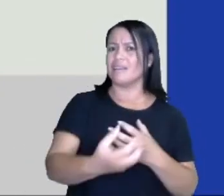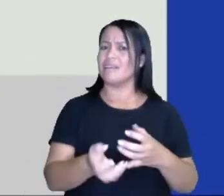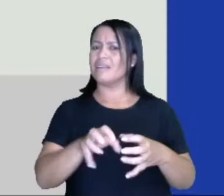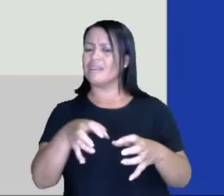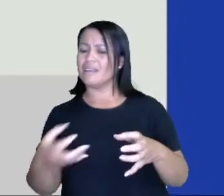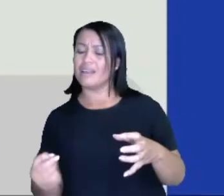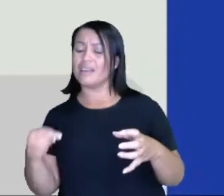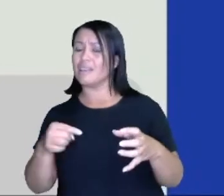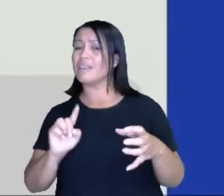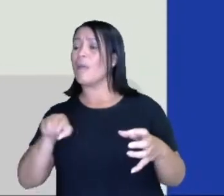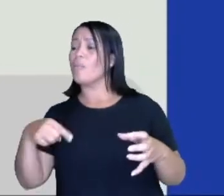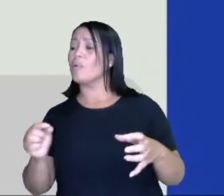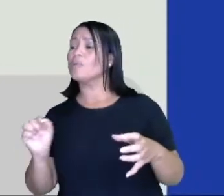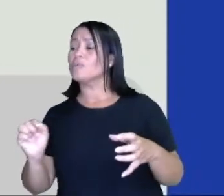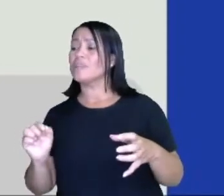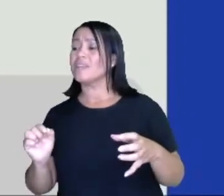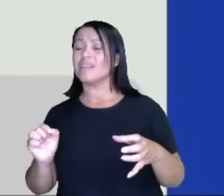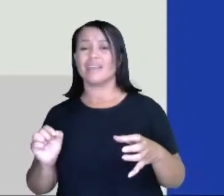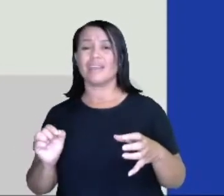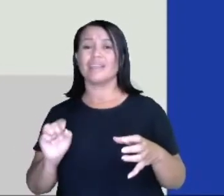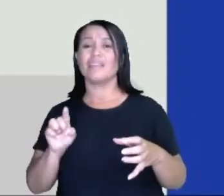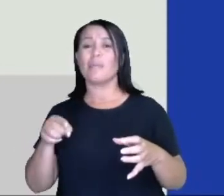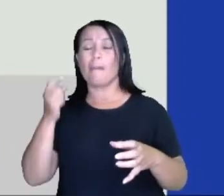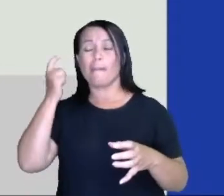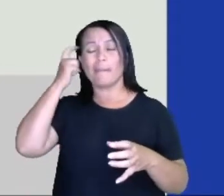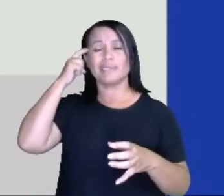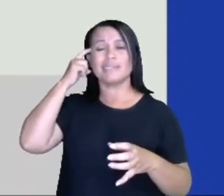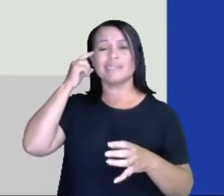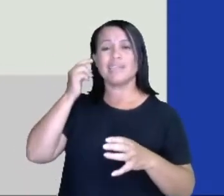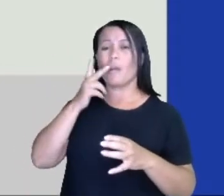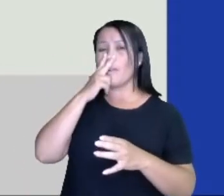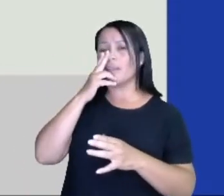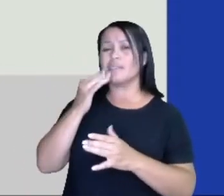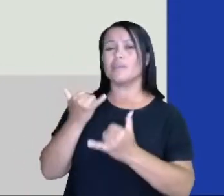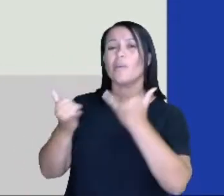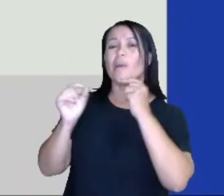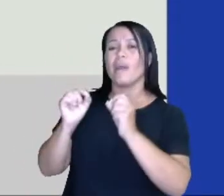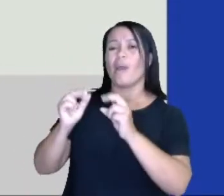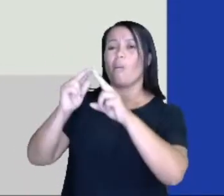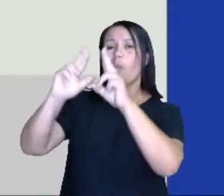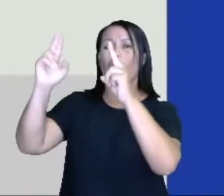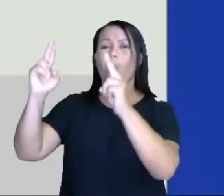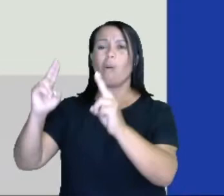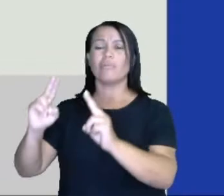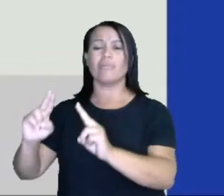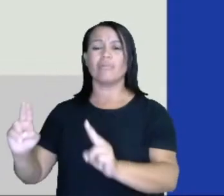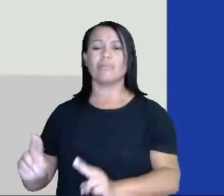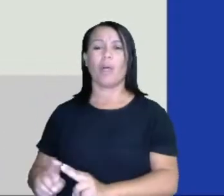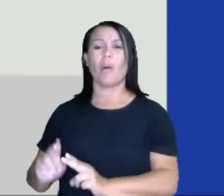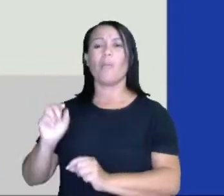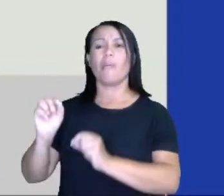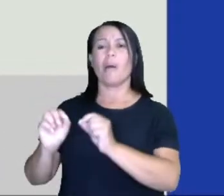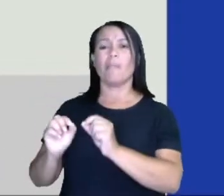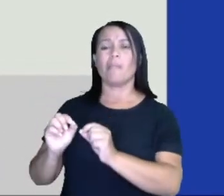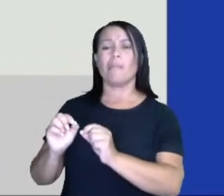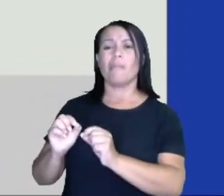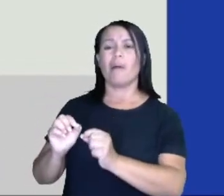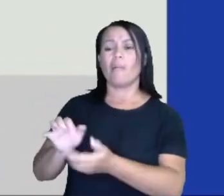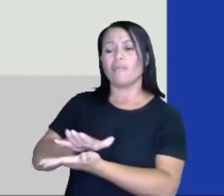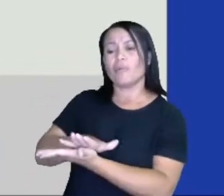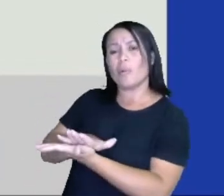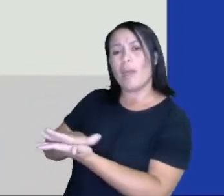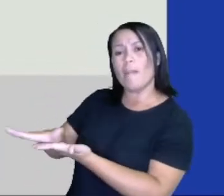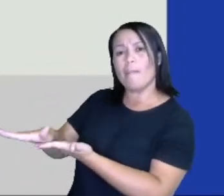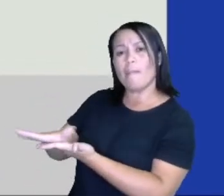montar com eles uma figura plana como um retângulo. Se a gente observar ali, tanto